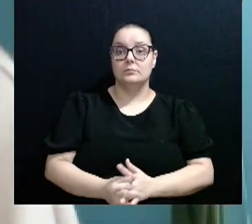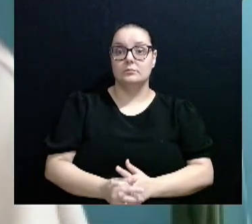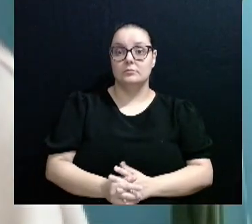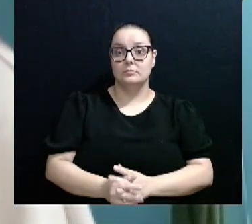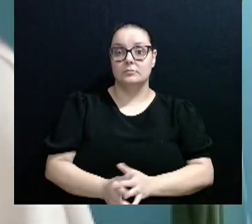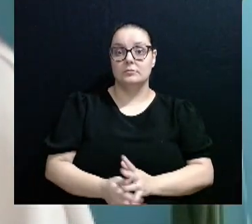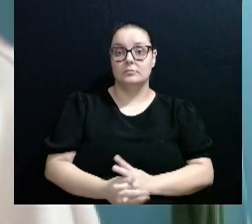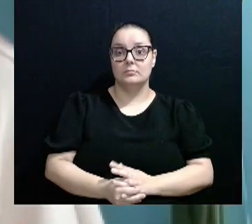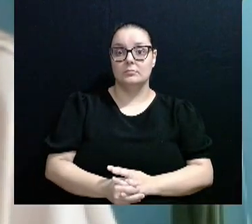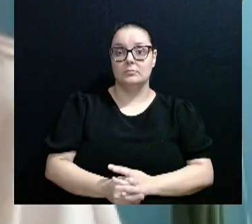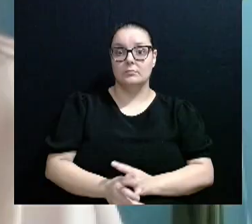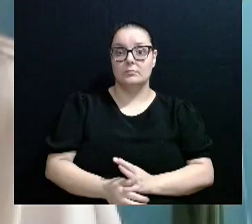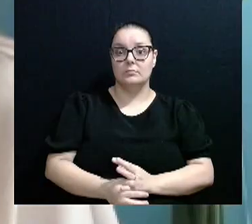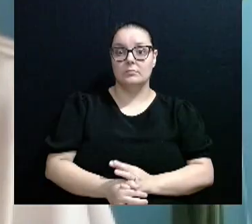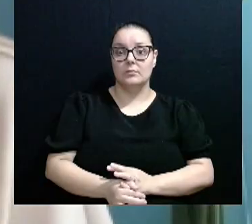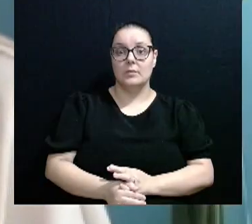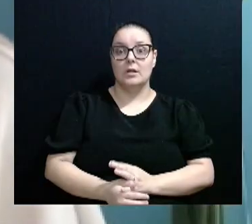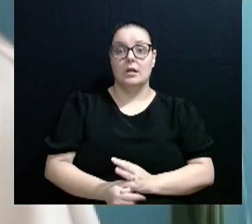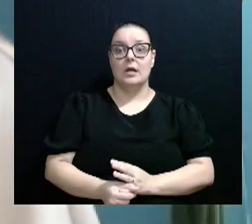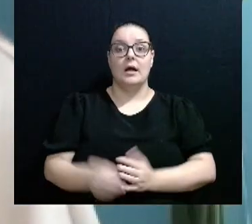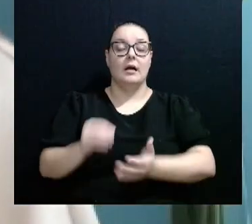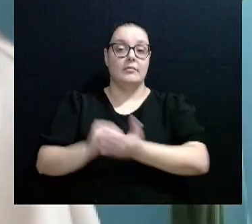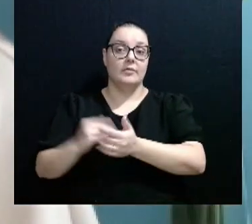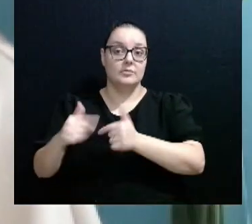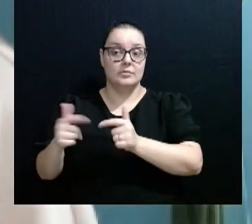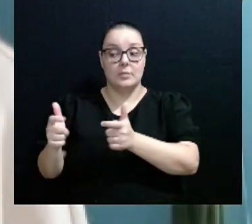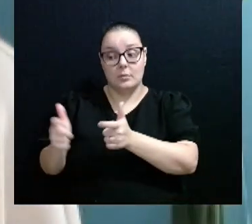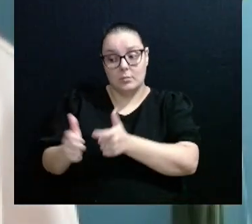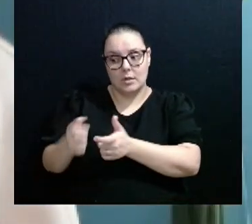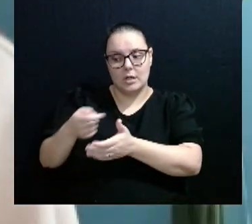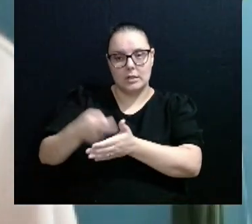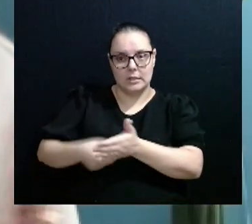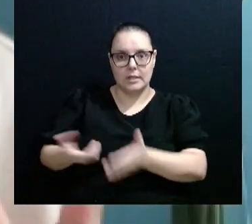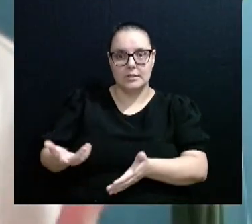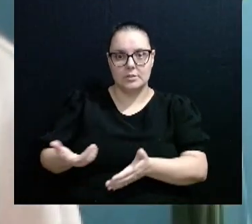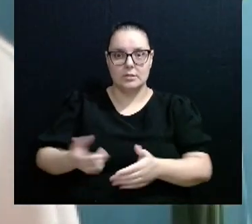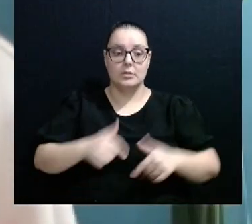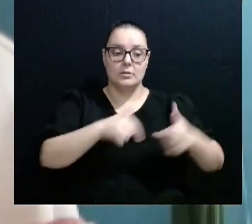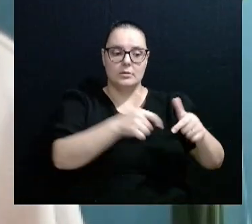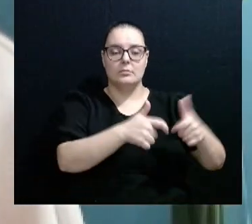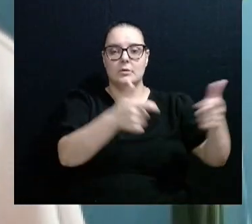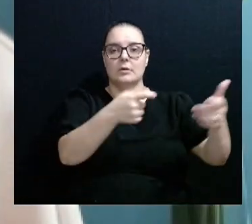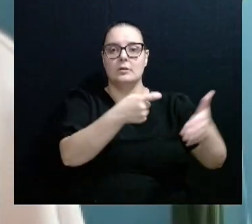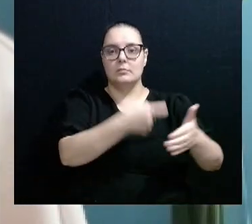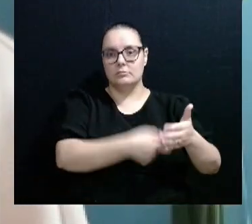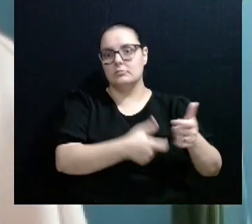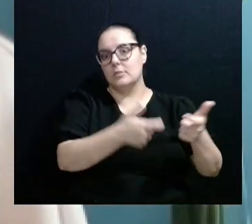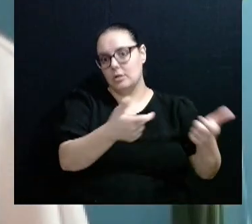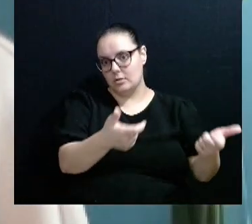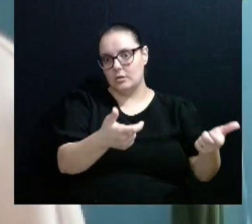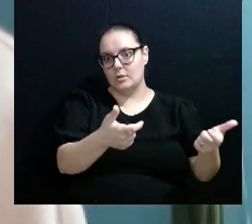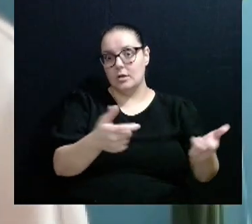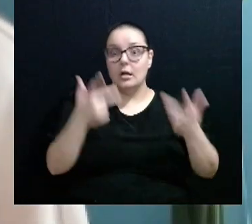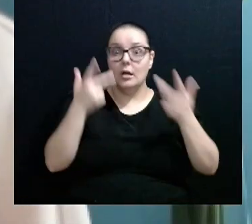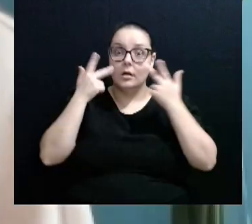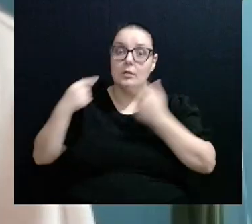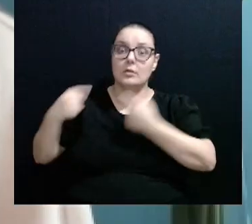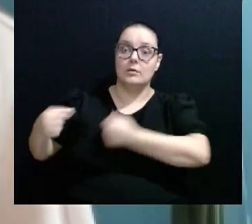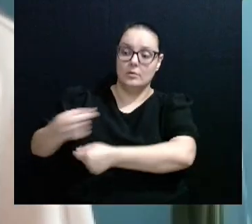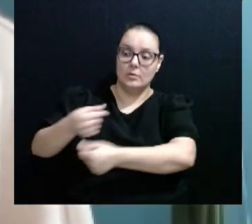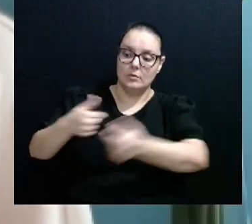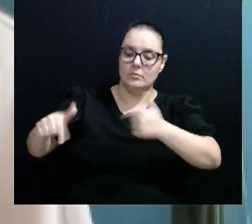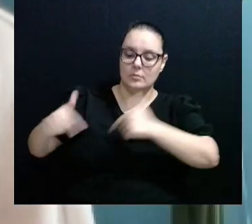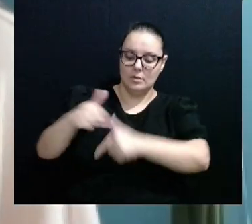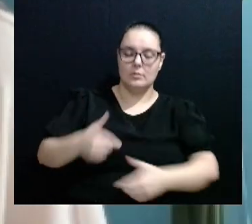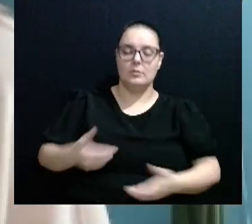muito baixa. Com a taxa de emprego mais alta, é normal que o mercado fique mais aquecido e que a gente